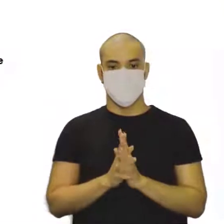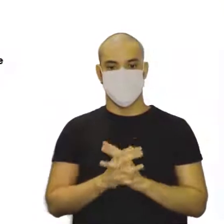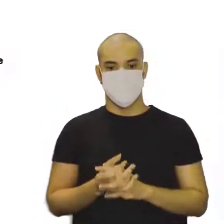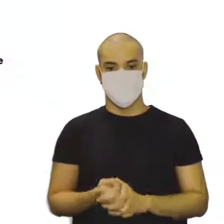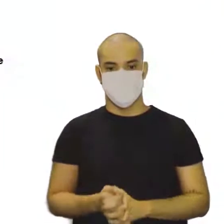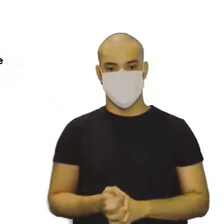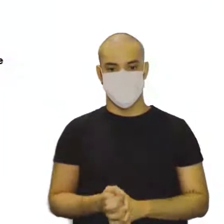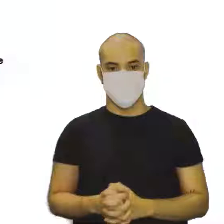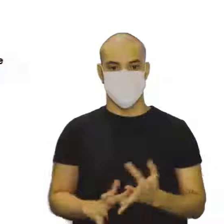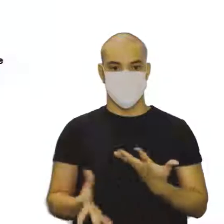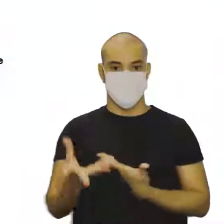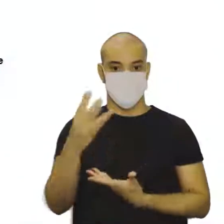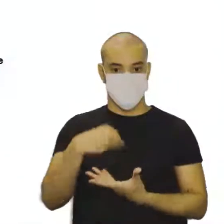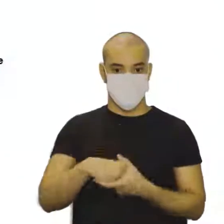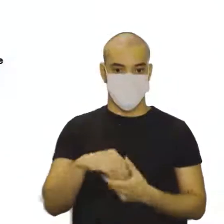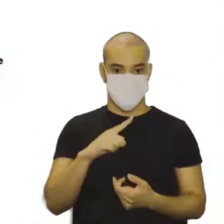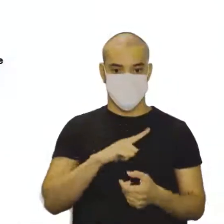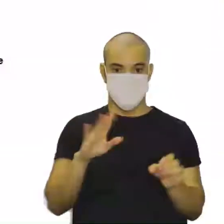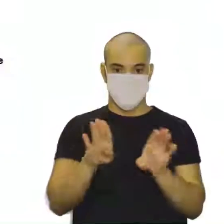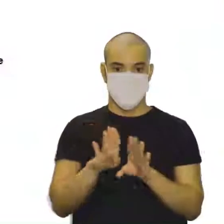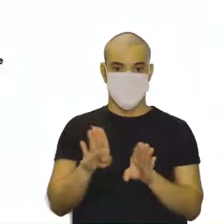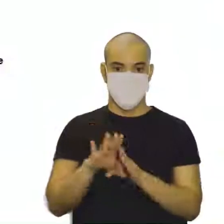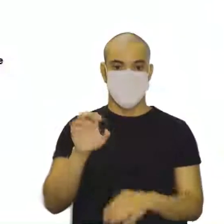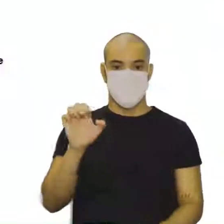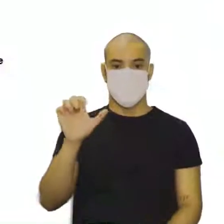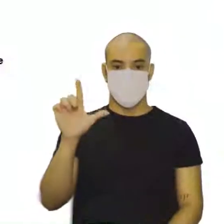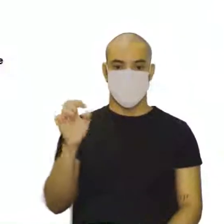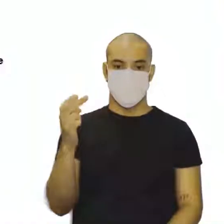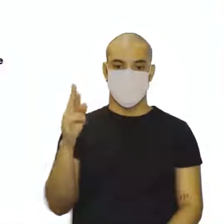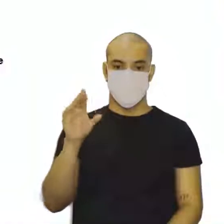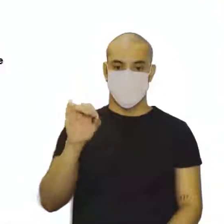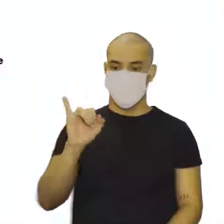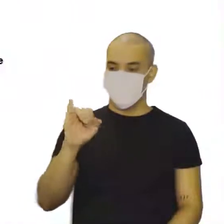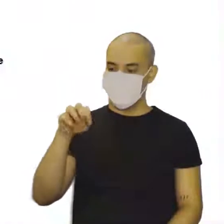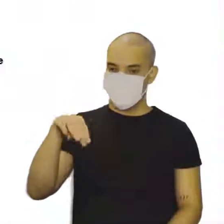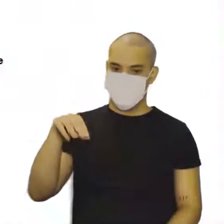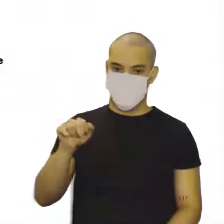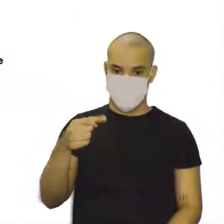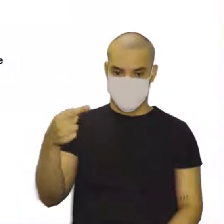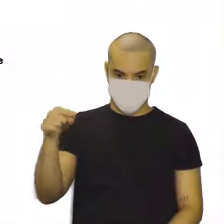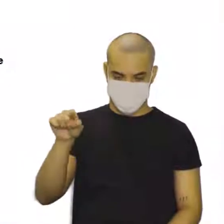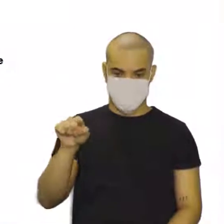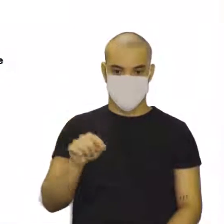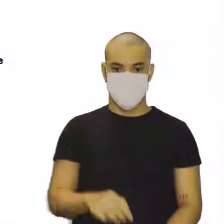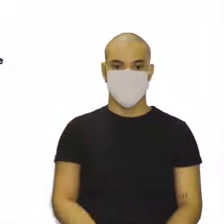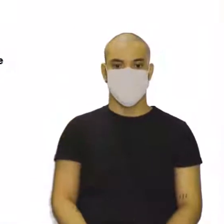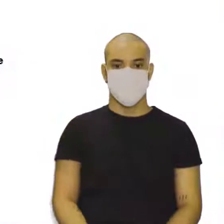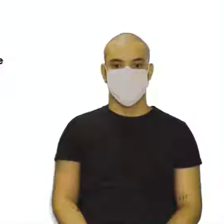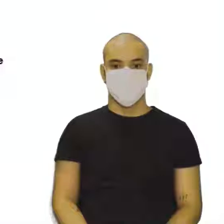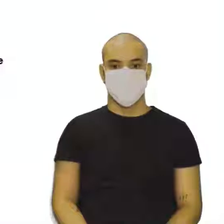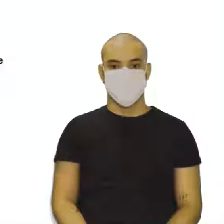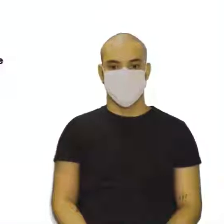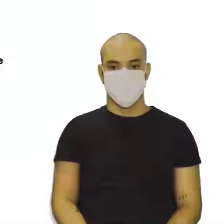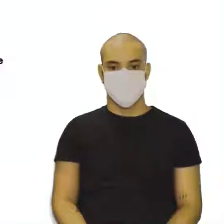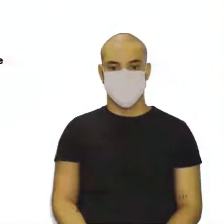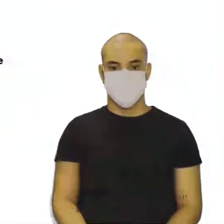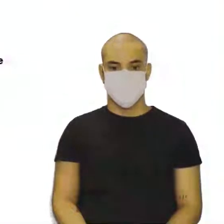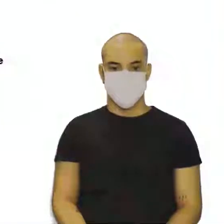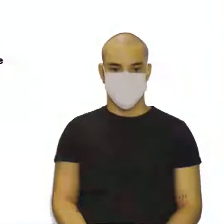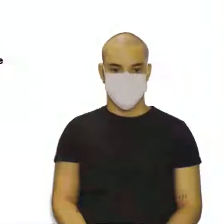só, o que nós temos dentro de um disjuntor também, pessoal? Um eletroímã, tá? Tá aqui um eletroímã. Deixa eu... Aqui o eletroímã,